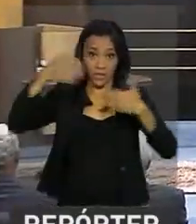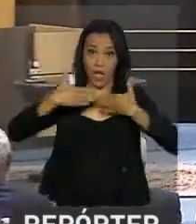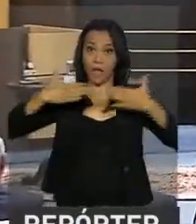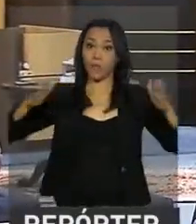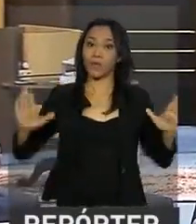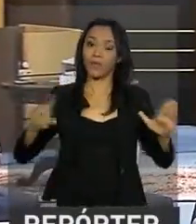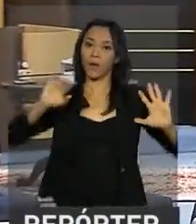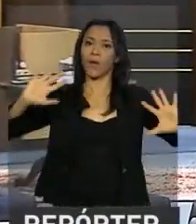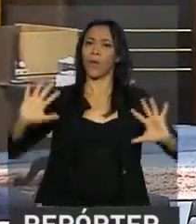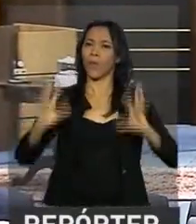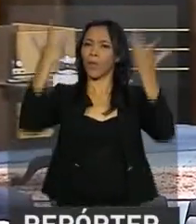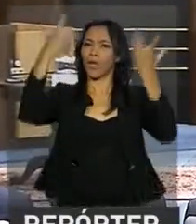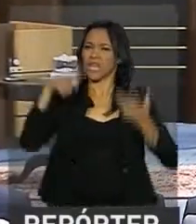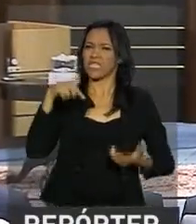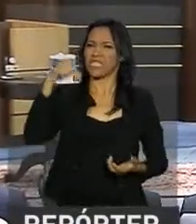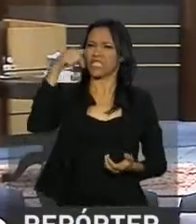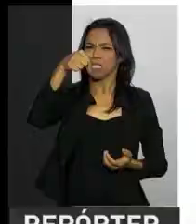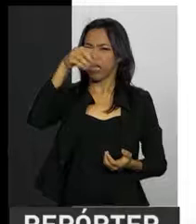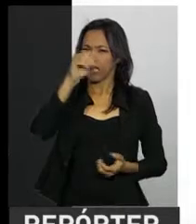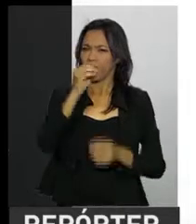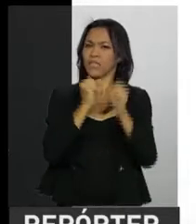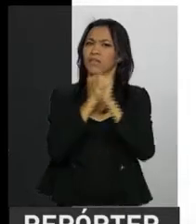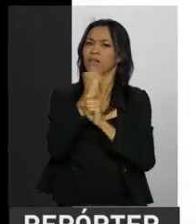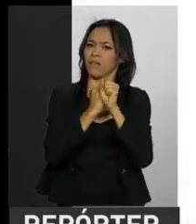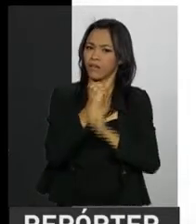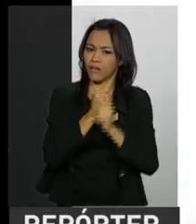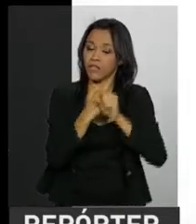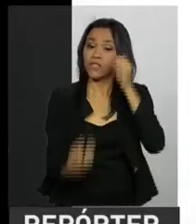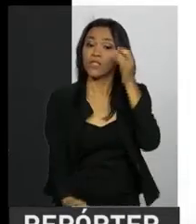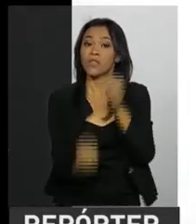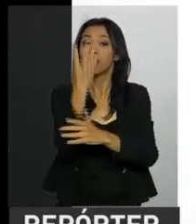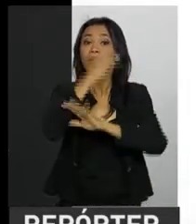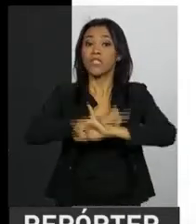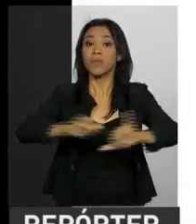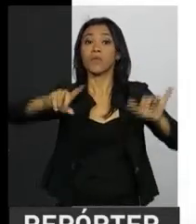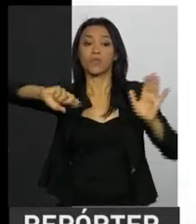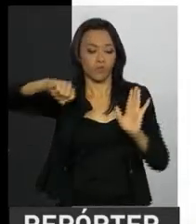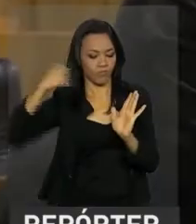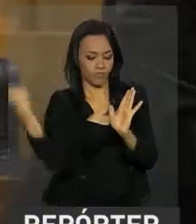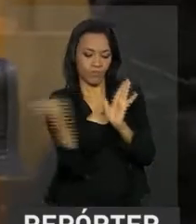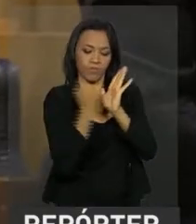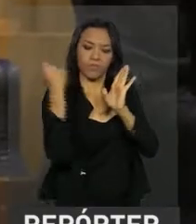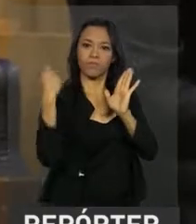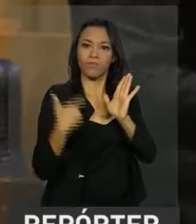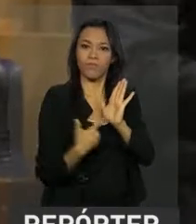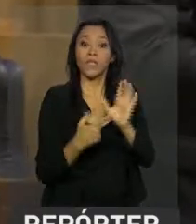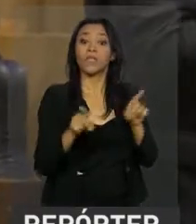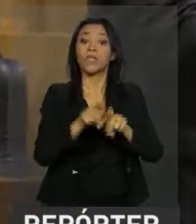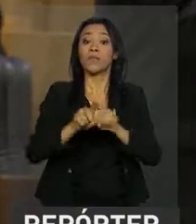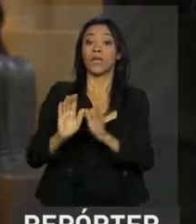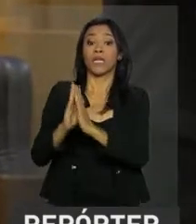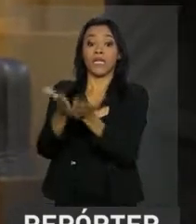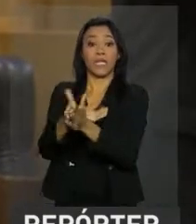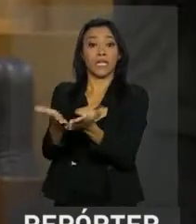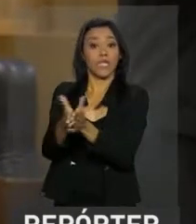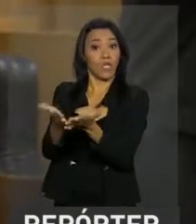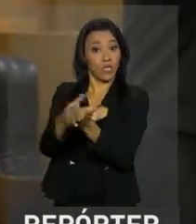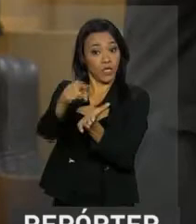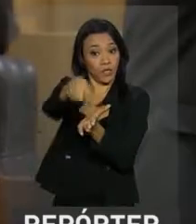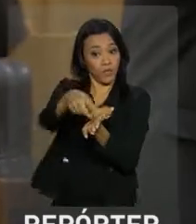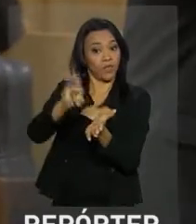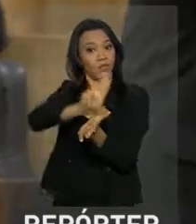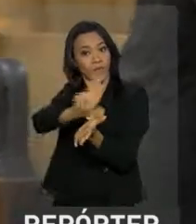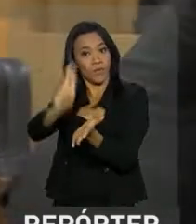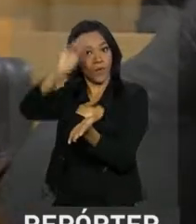as 7 décadas do tribunal com o lançamento de um selo comemorativo e de um livro chamado Tribunal Superior